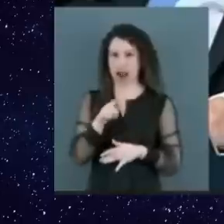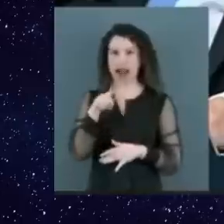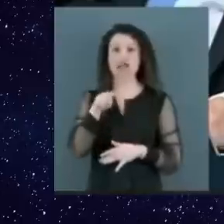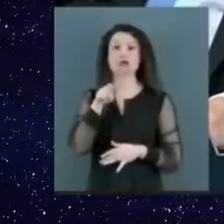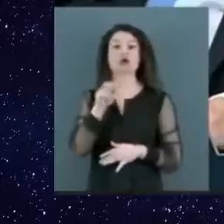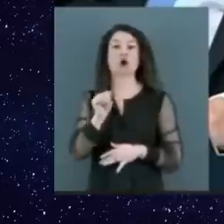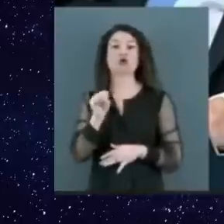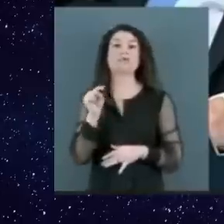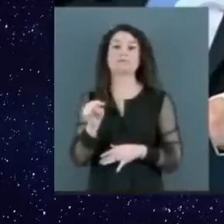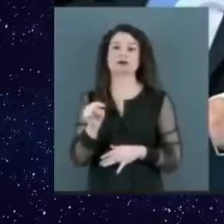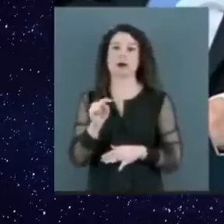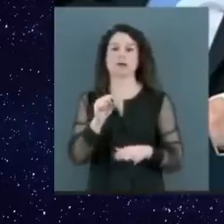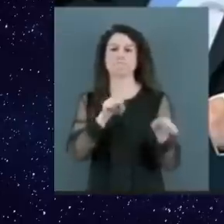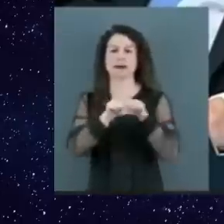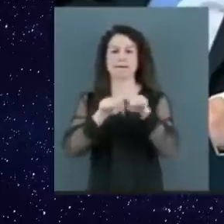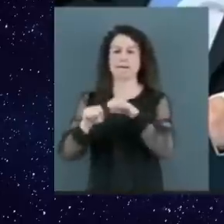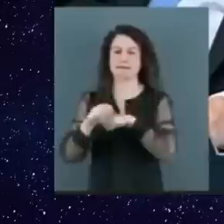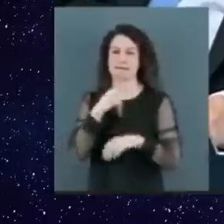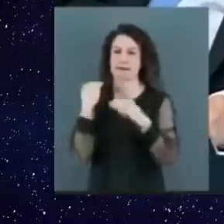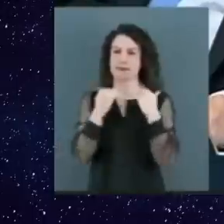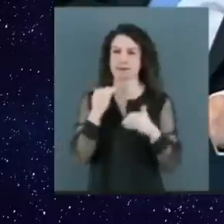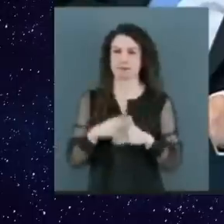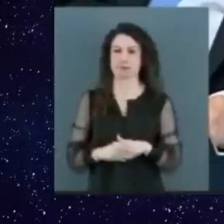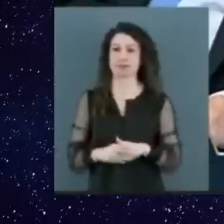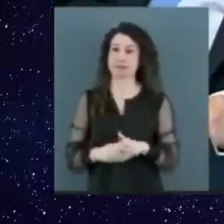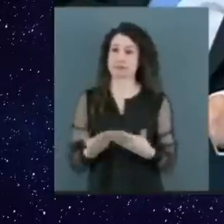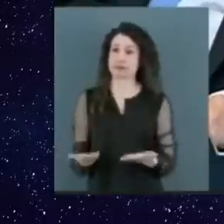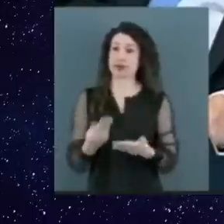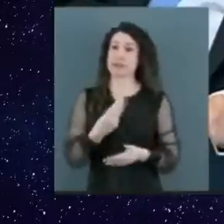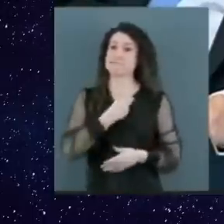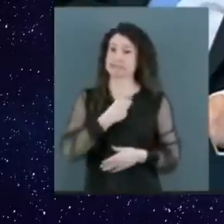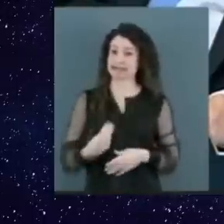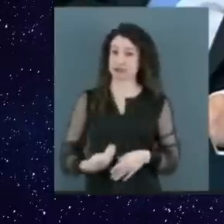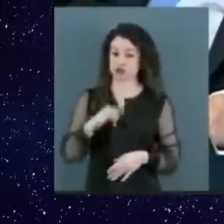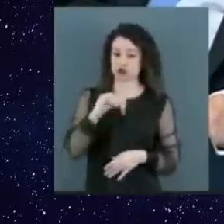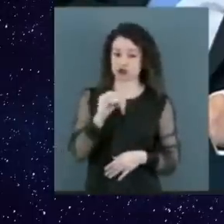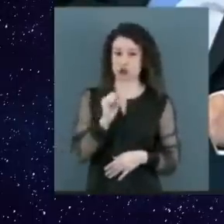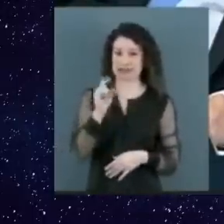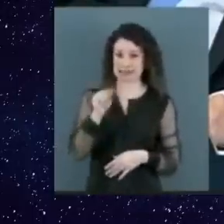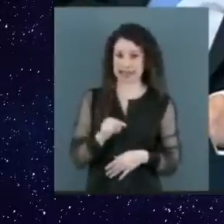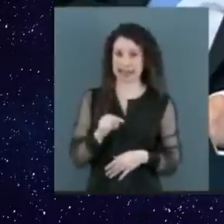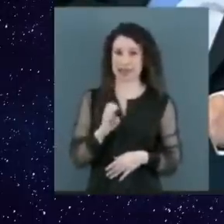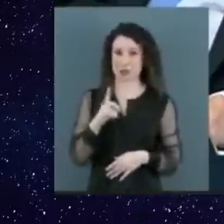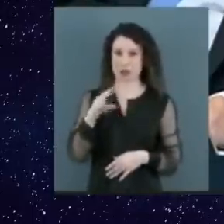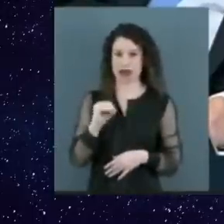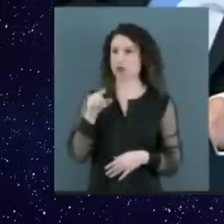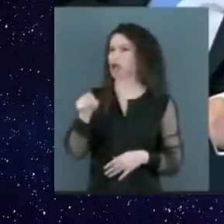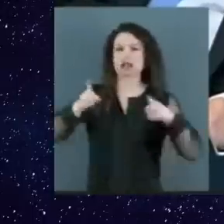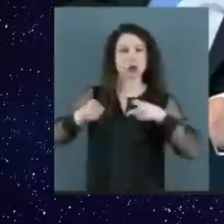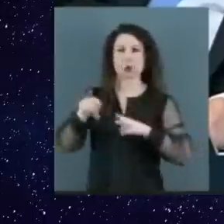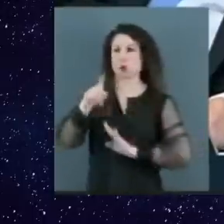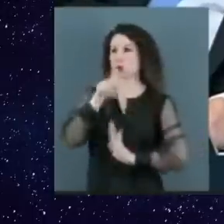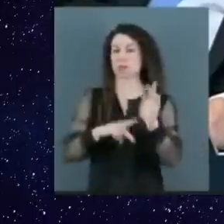assassinatos. Aliás, o próprio ministro José Eduardo Cardoso descontinuou o Pronace, porque ele não